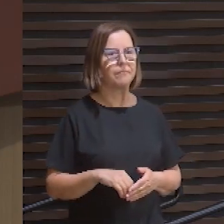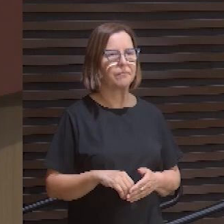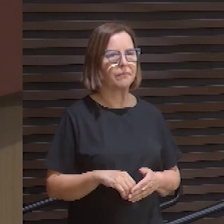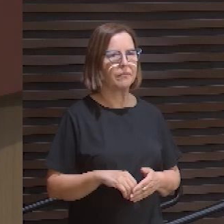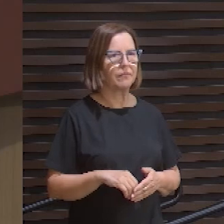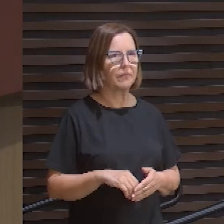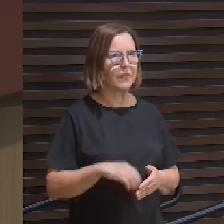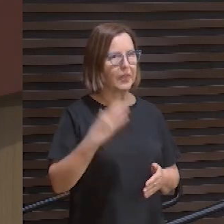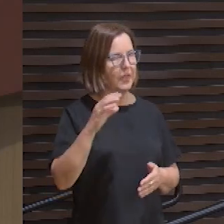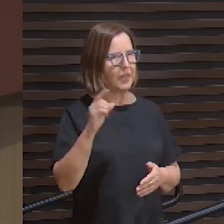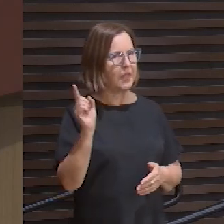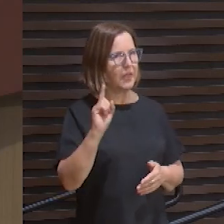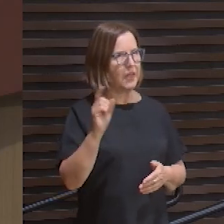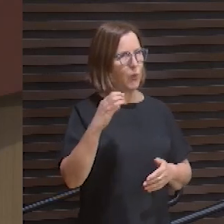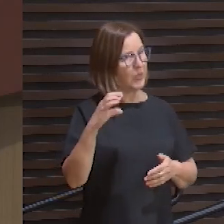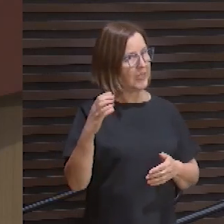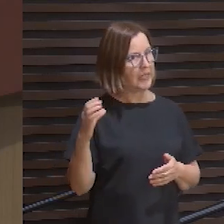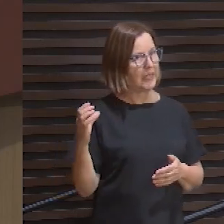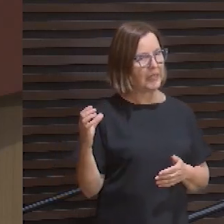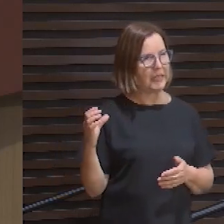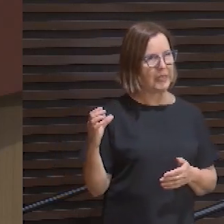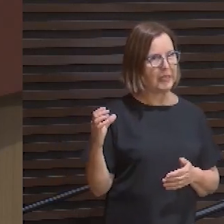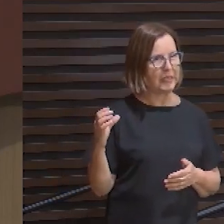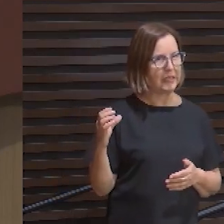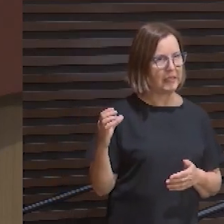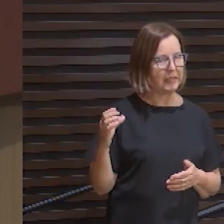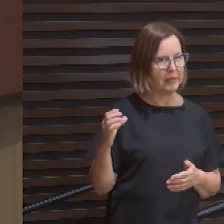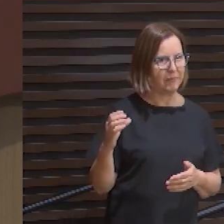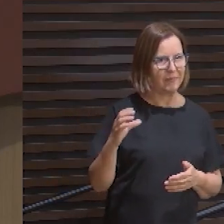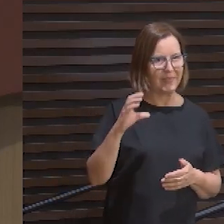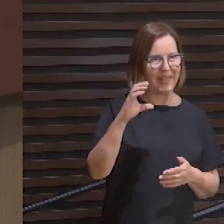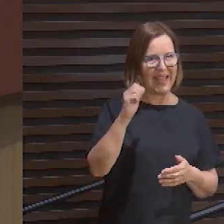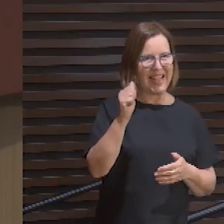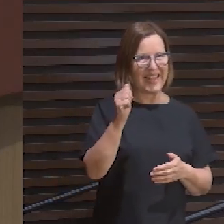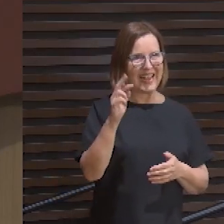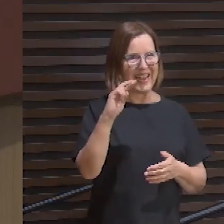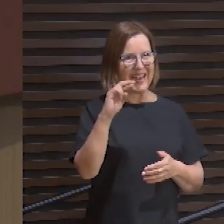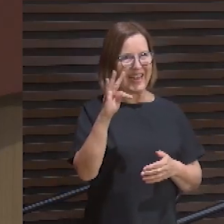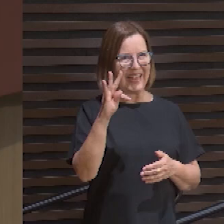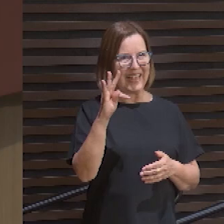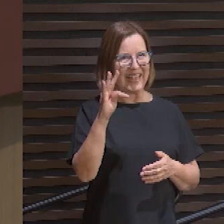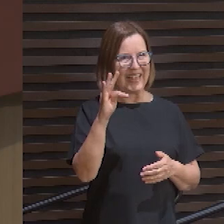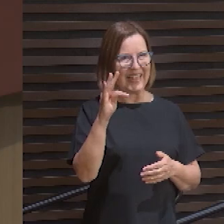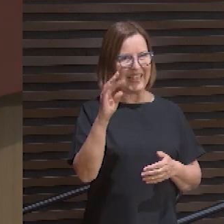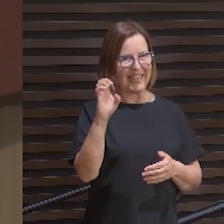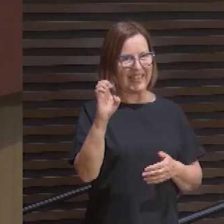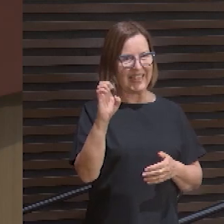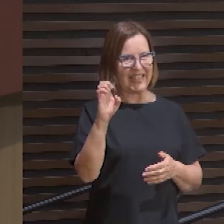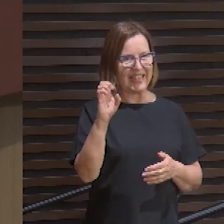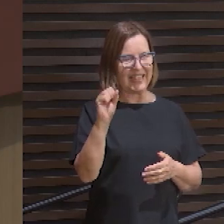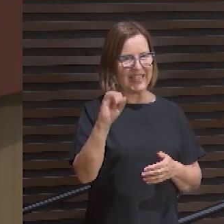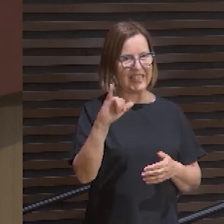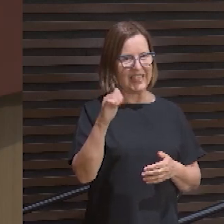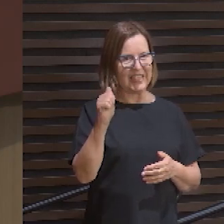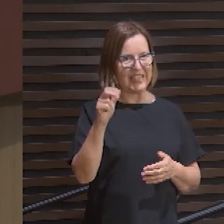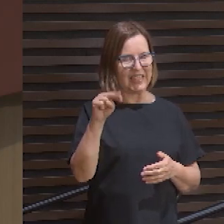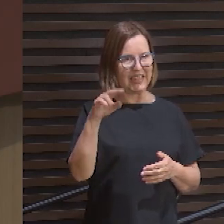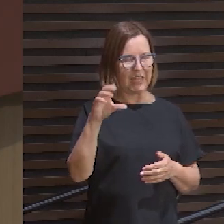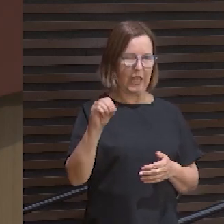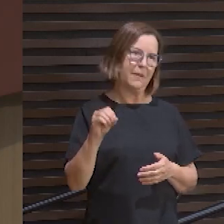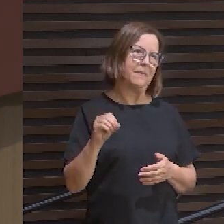Só que não é ciência cartesiana, é ciência empírica.